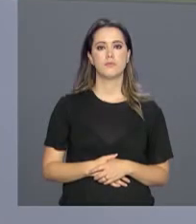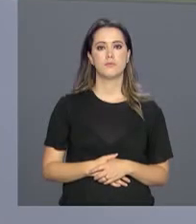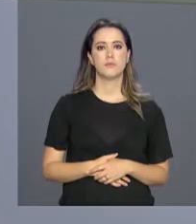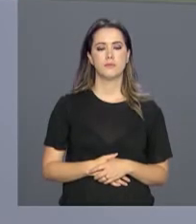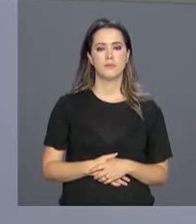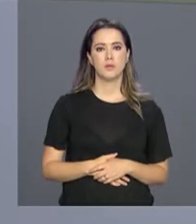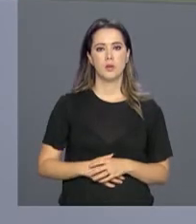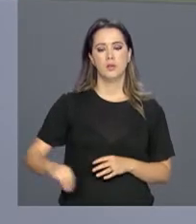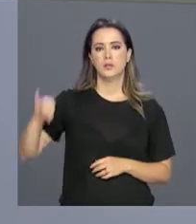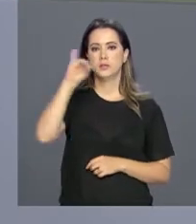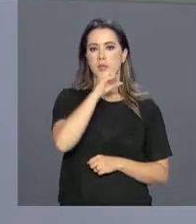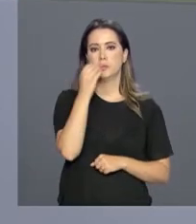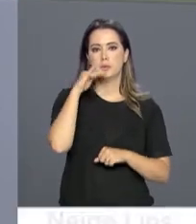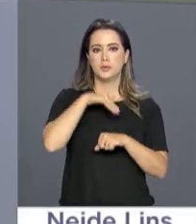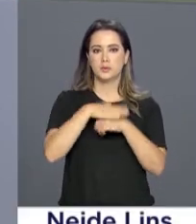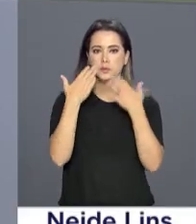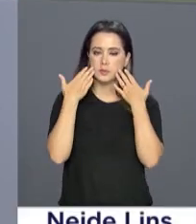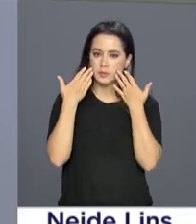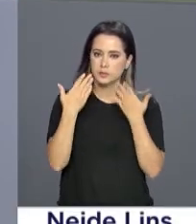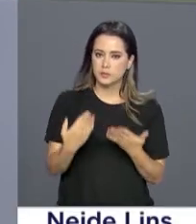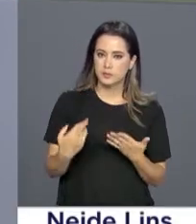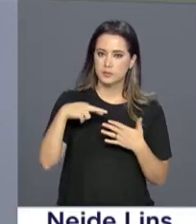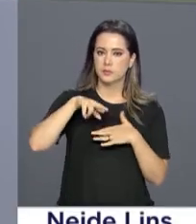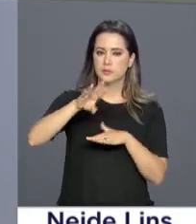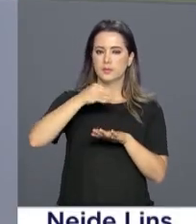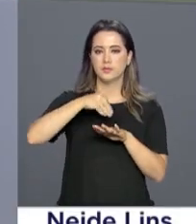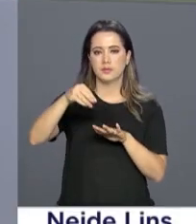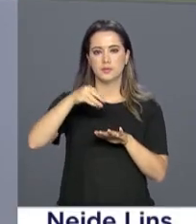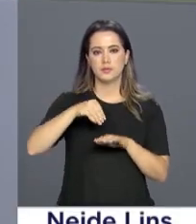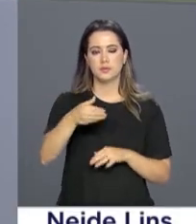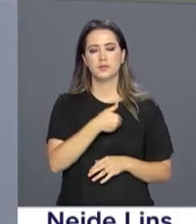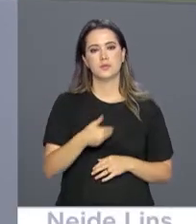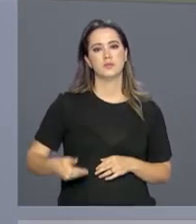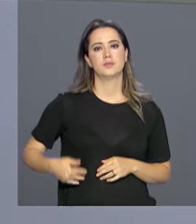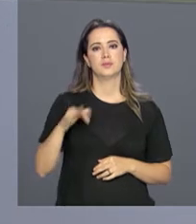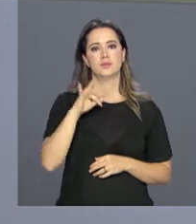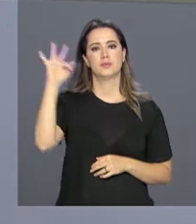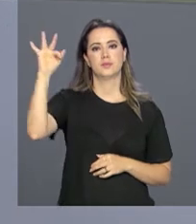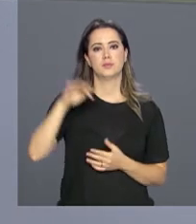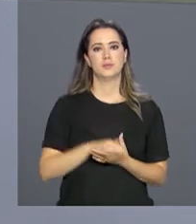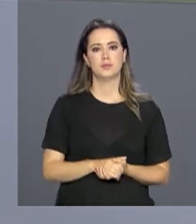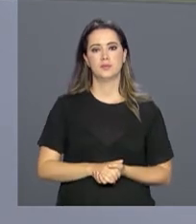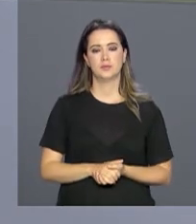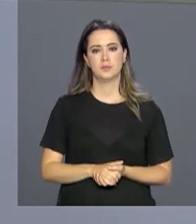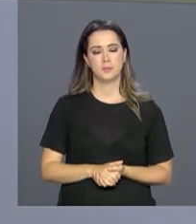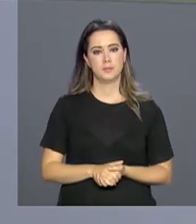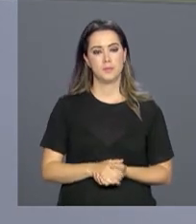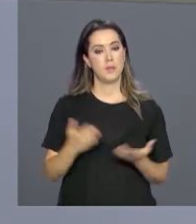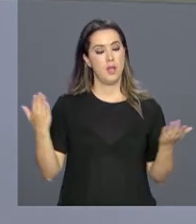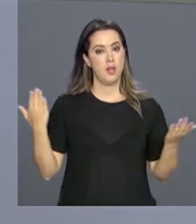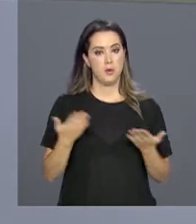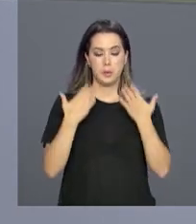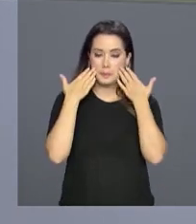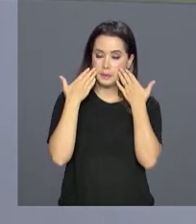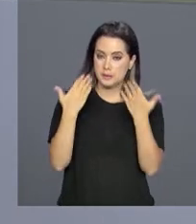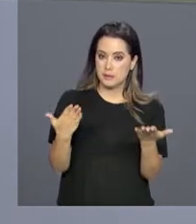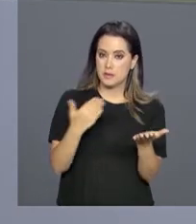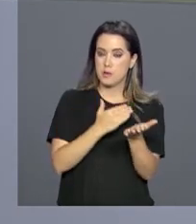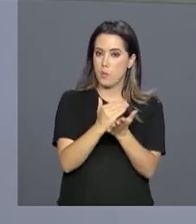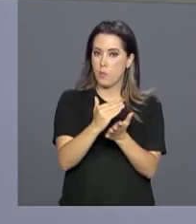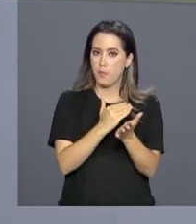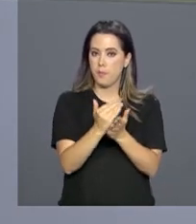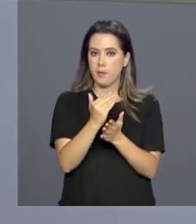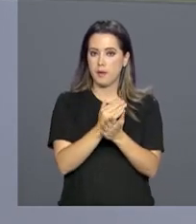olá boa noite no ar repórter e br com as notícias do governo federal esta edição começa com imagens